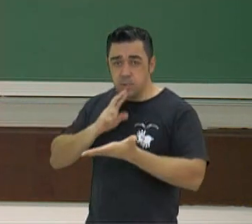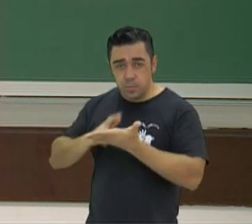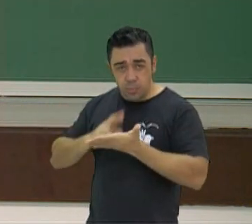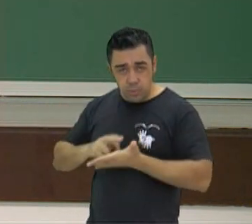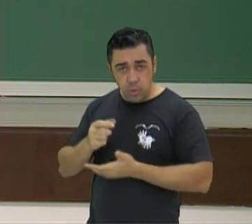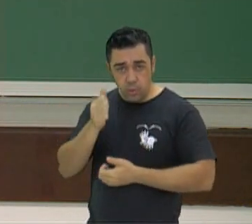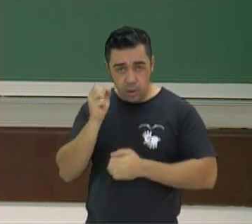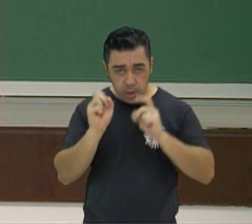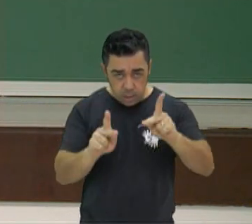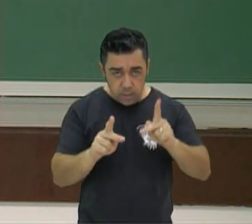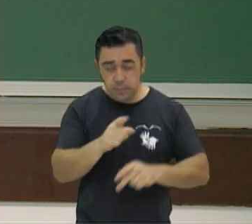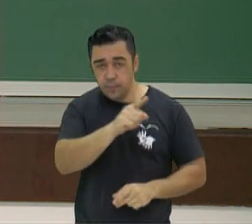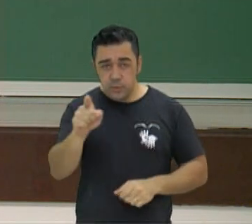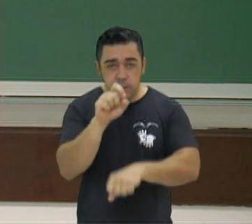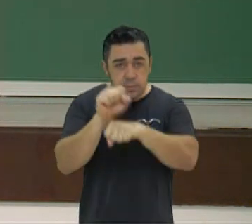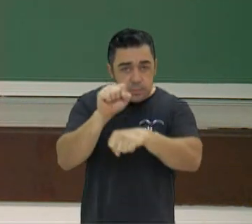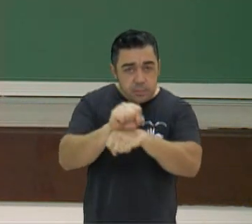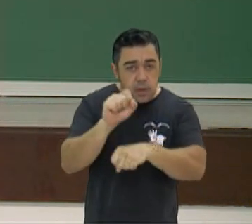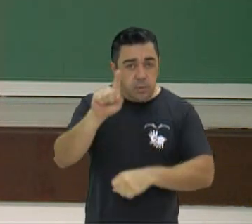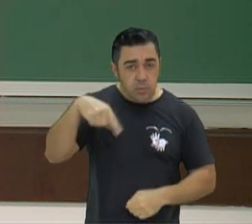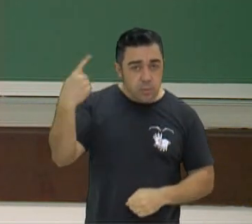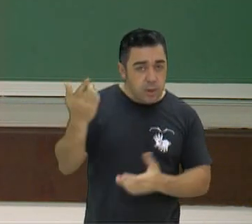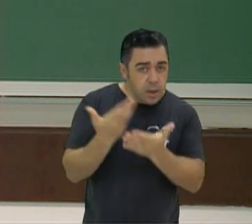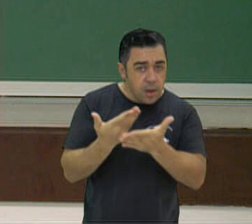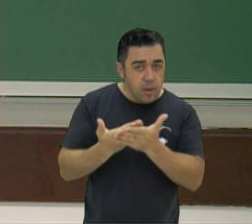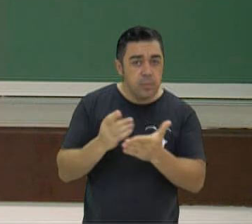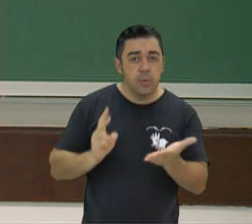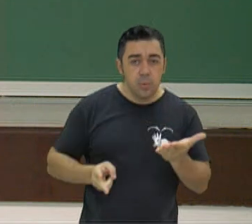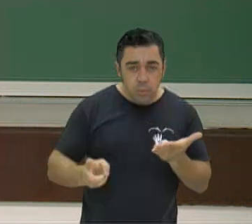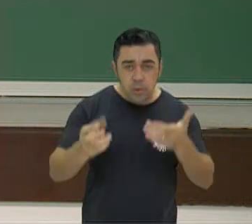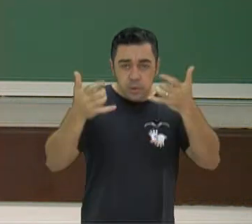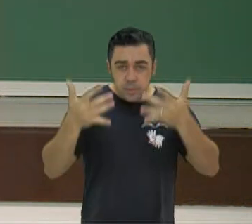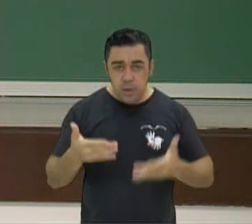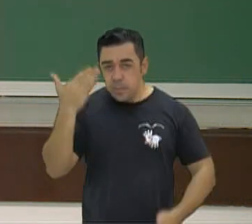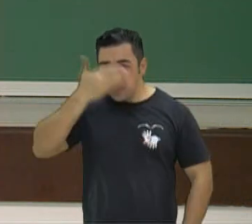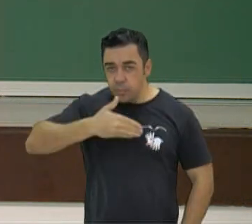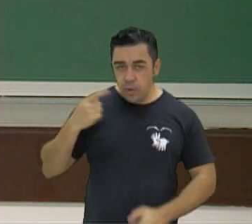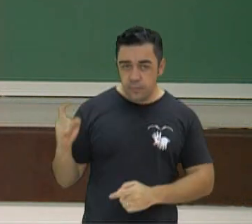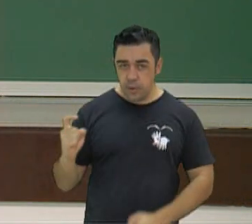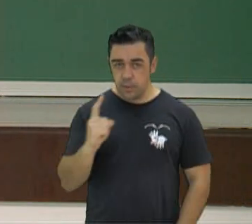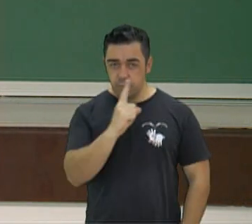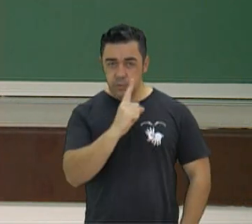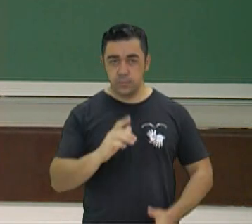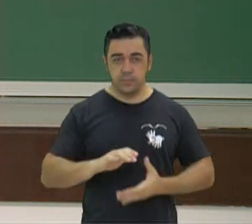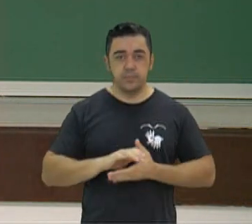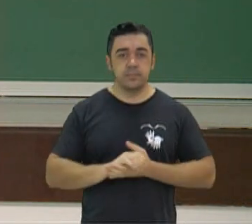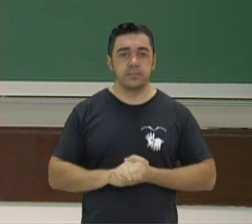ok? Aguardo você na próxima aula, então, para a gente continuar falando de evidências evolutivas.